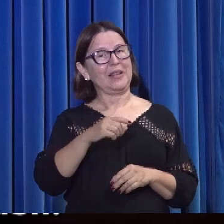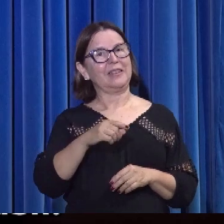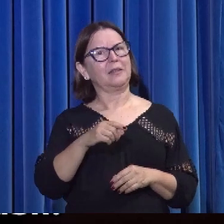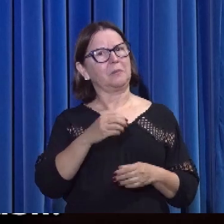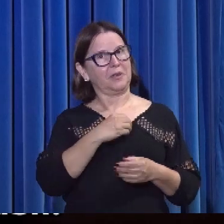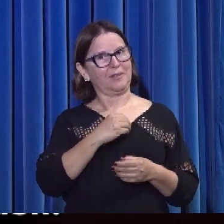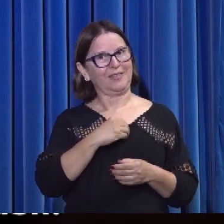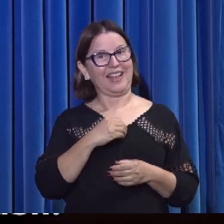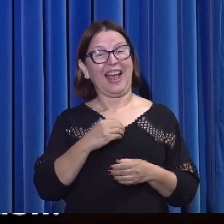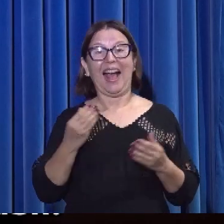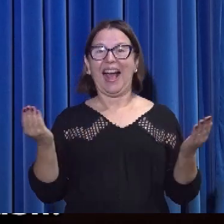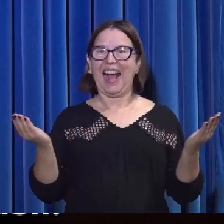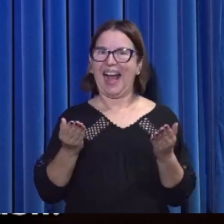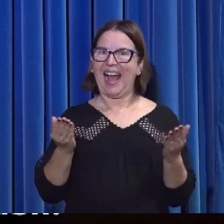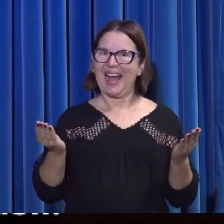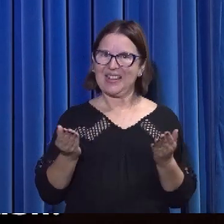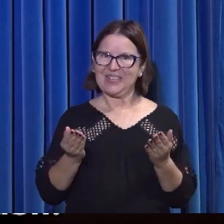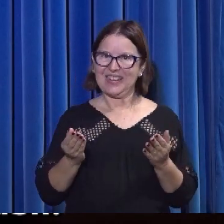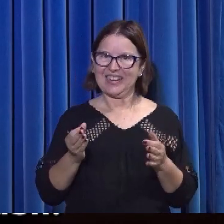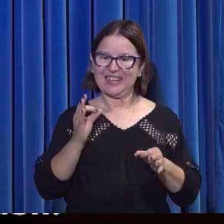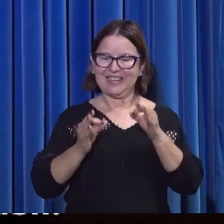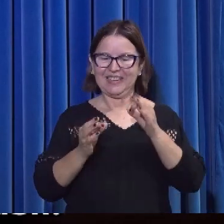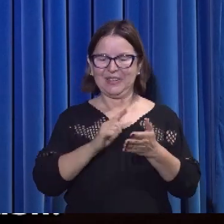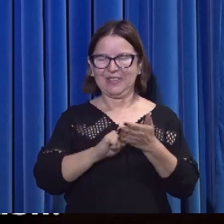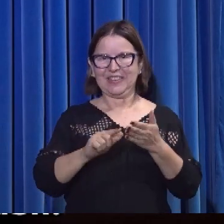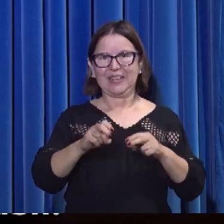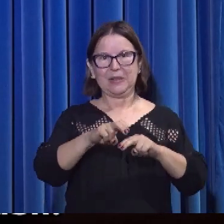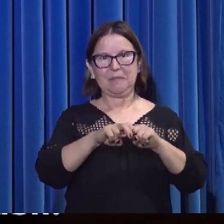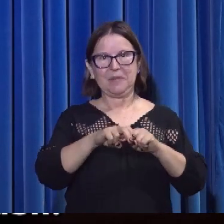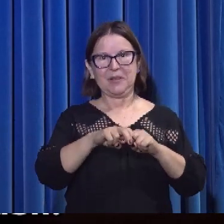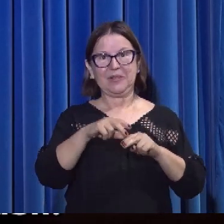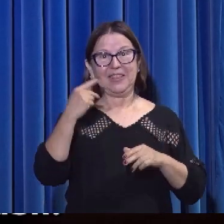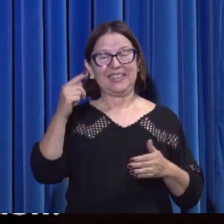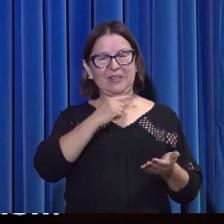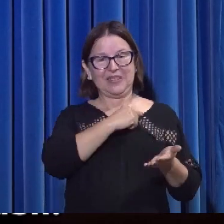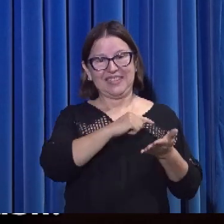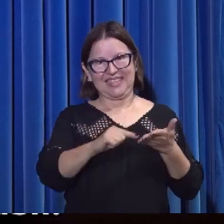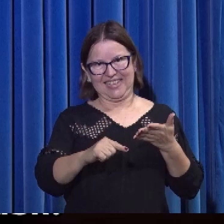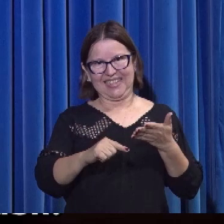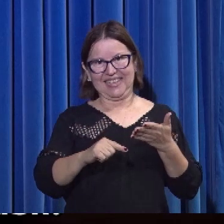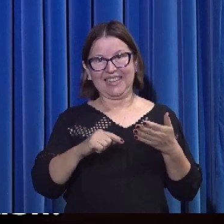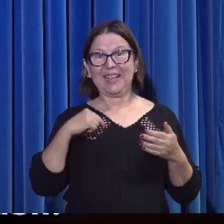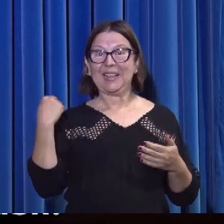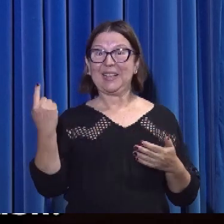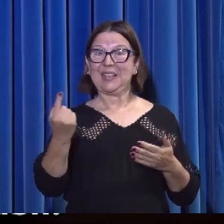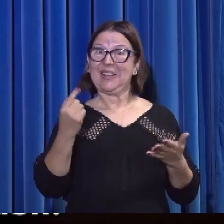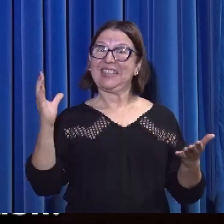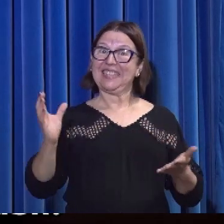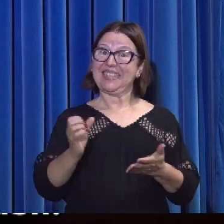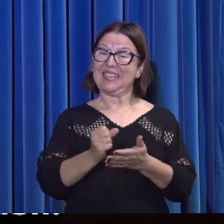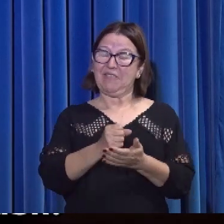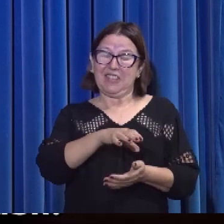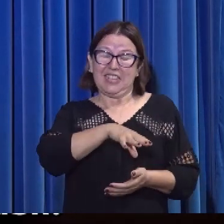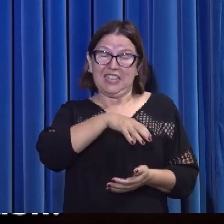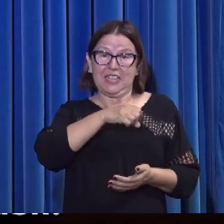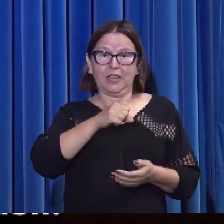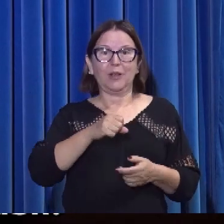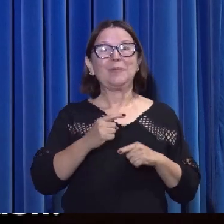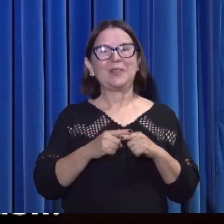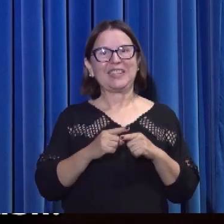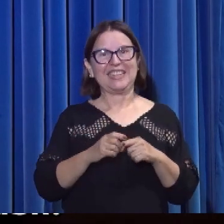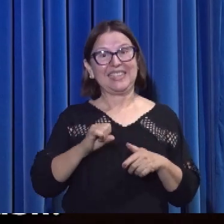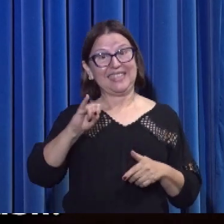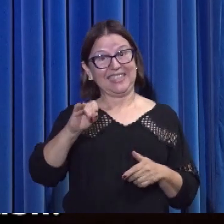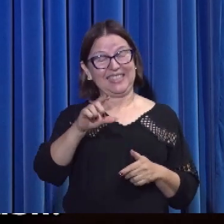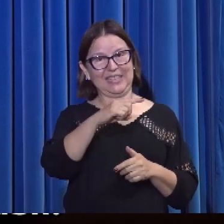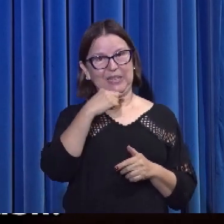agora, sendo justificados pelo seu sangue, seremos por ele salvos da ira. Porque se nós,